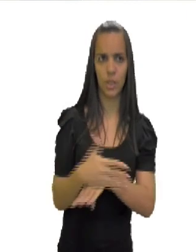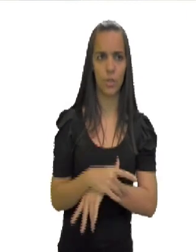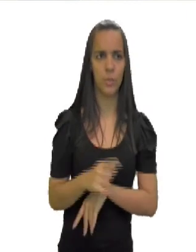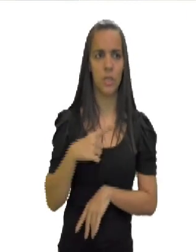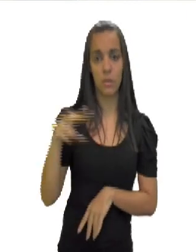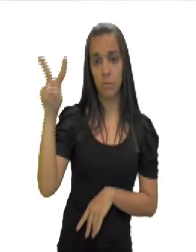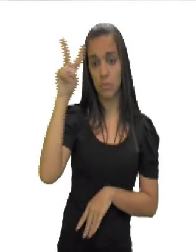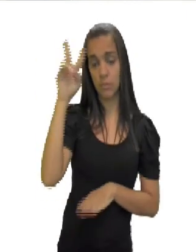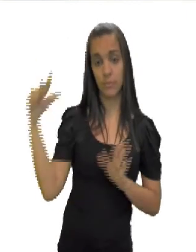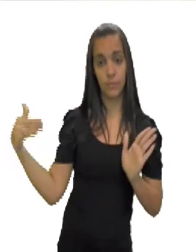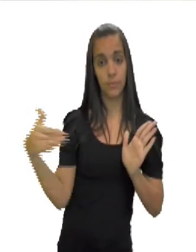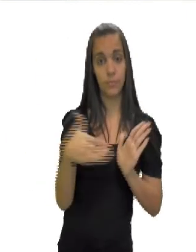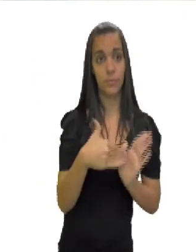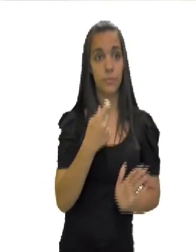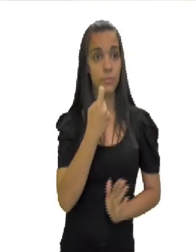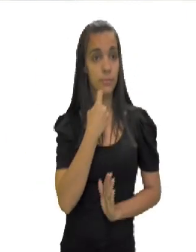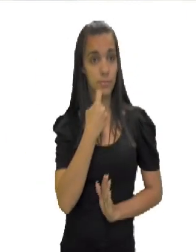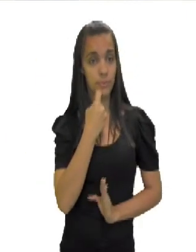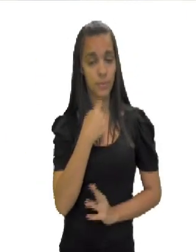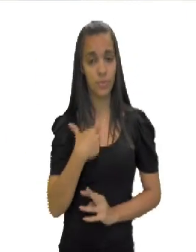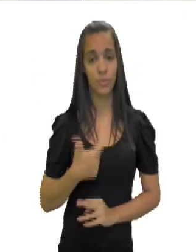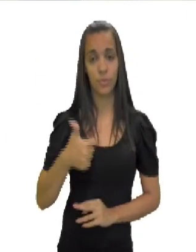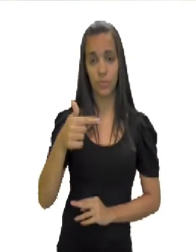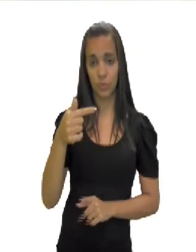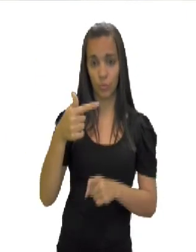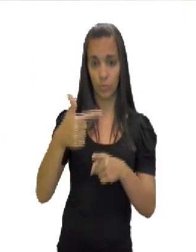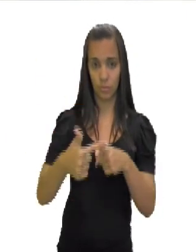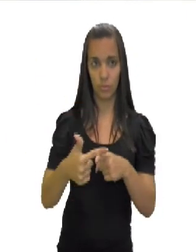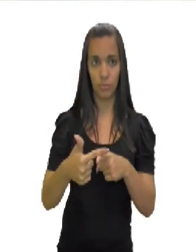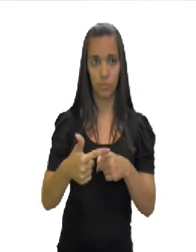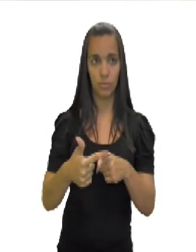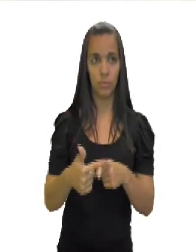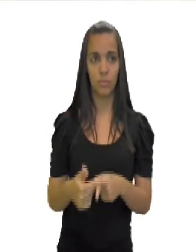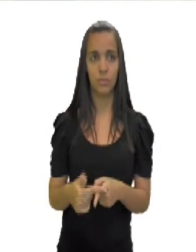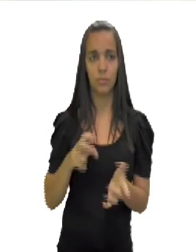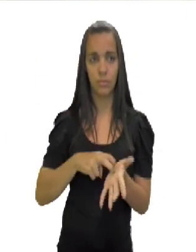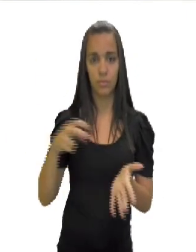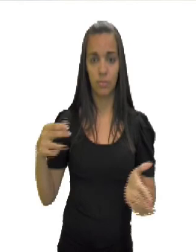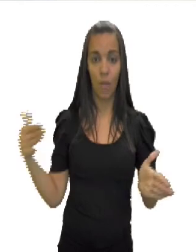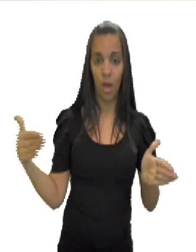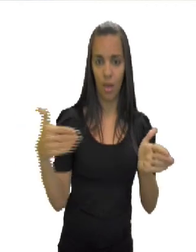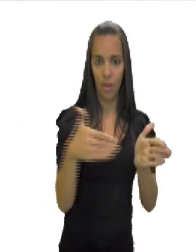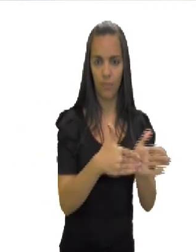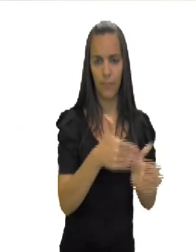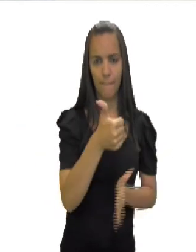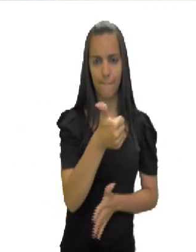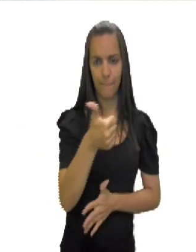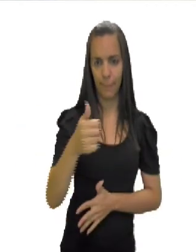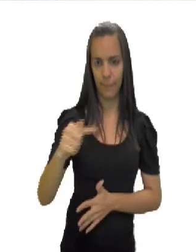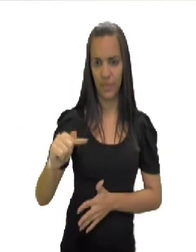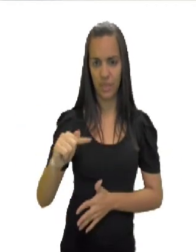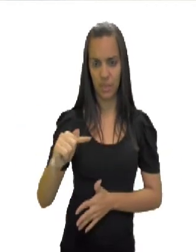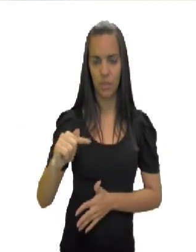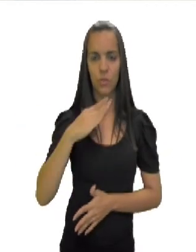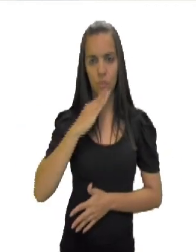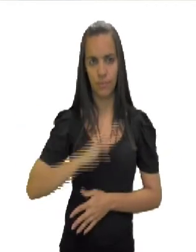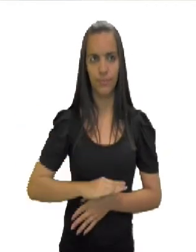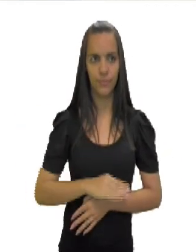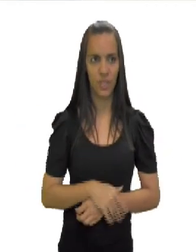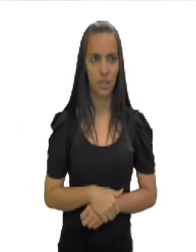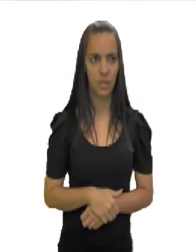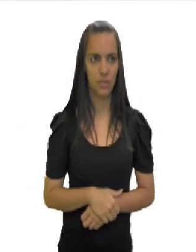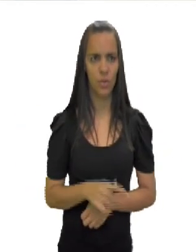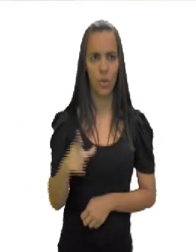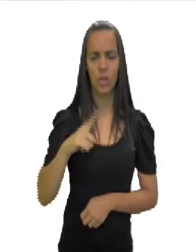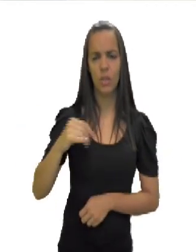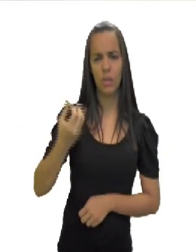De segunda a sexta-feira, entre 7h30 da manhã às 17 horas. Tem